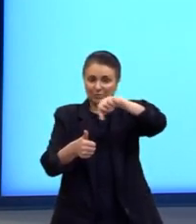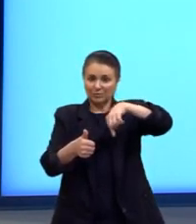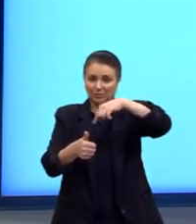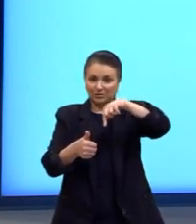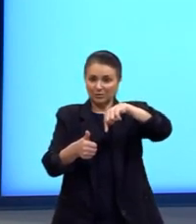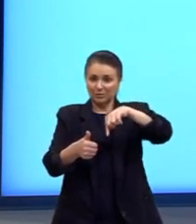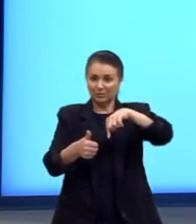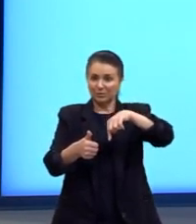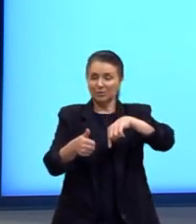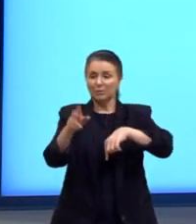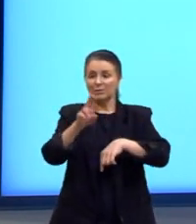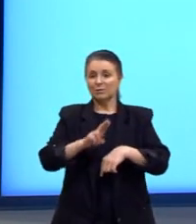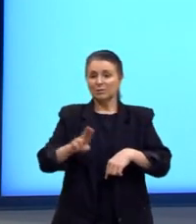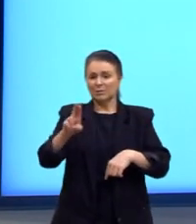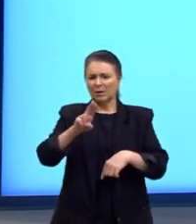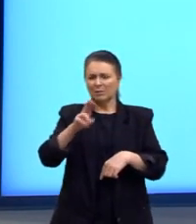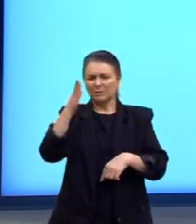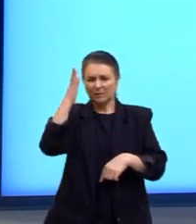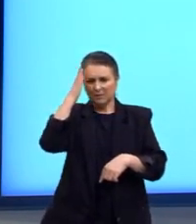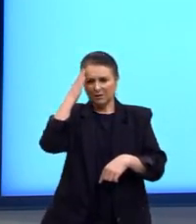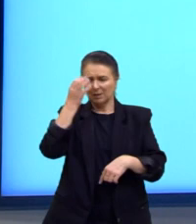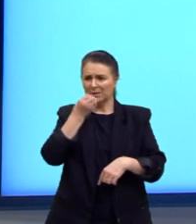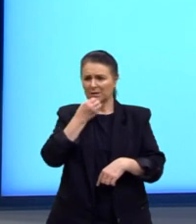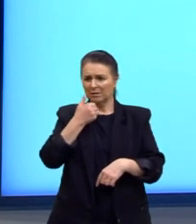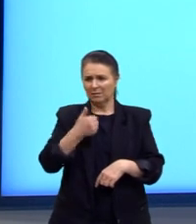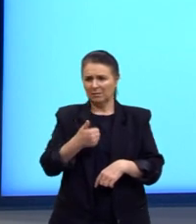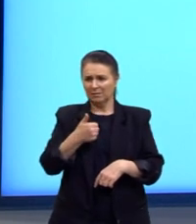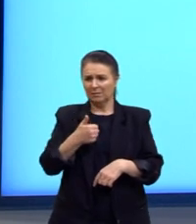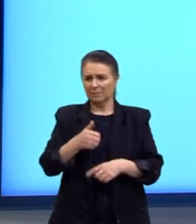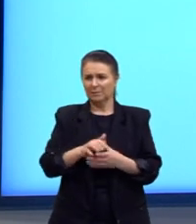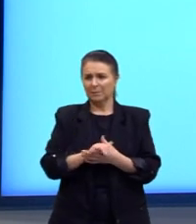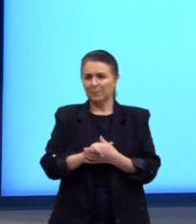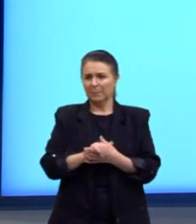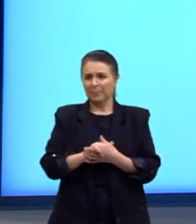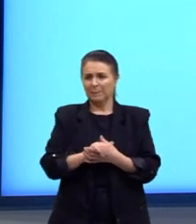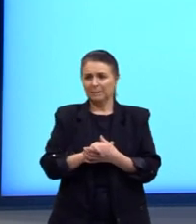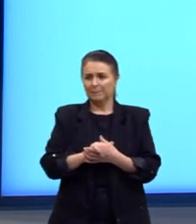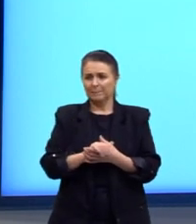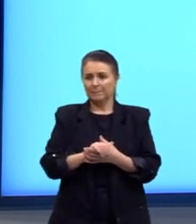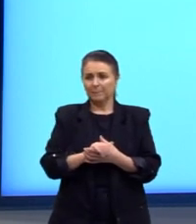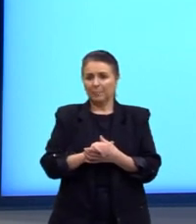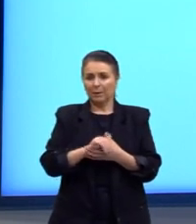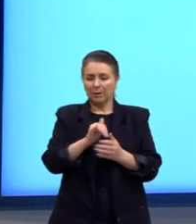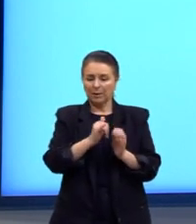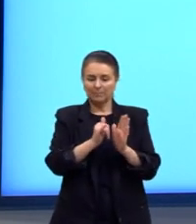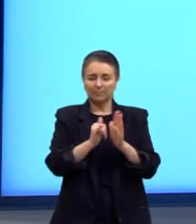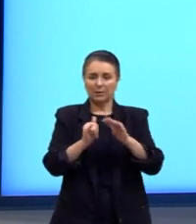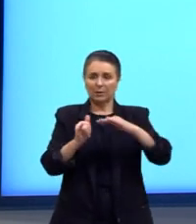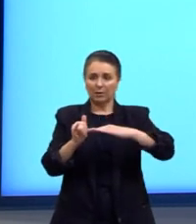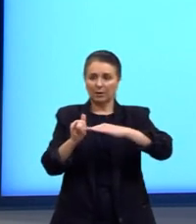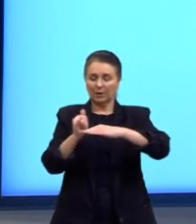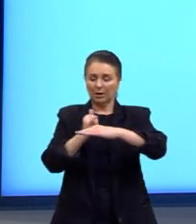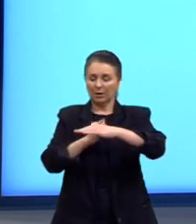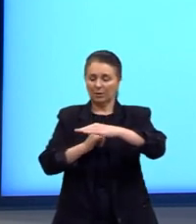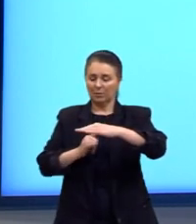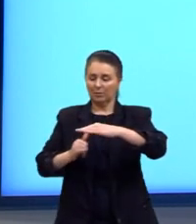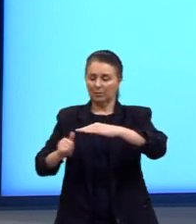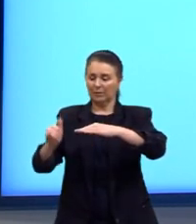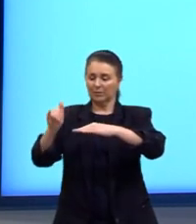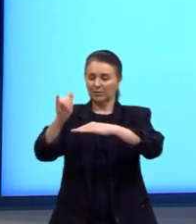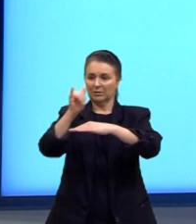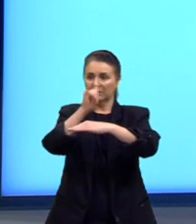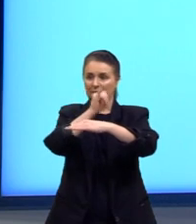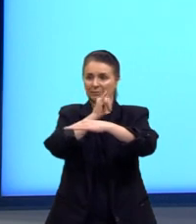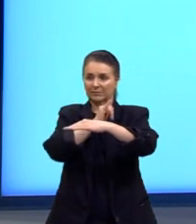gente ver se a gente entendeu bem. Ó, tá vendo que a minha corrente está entrando e está saindo. Então, eu